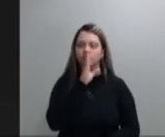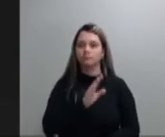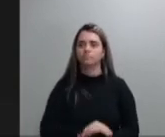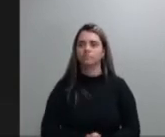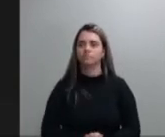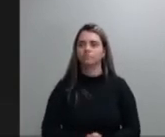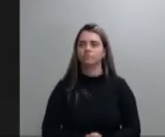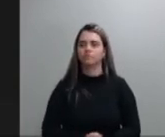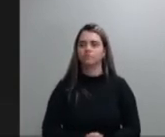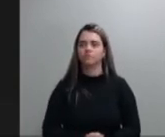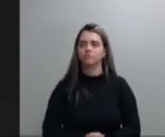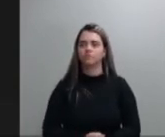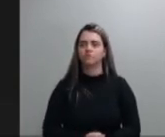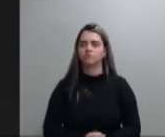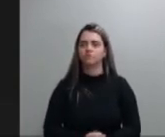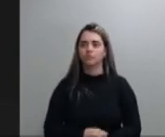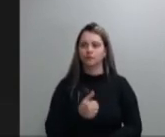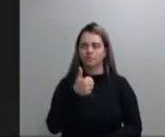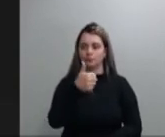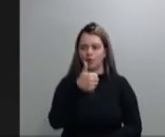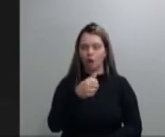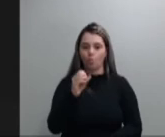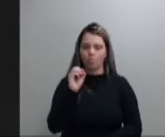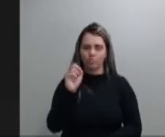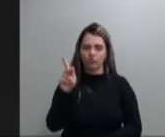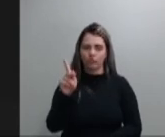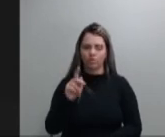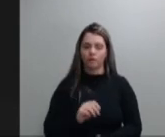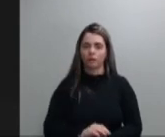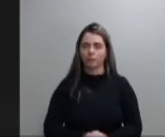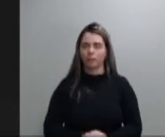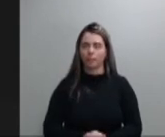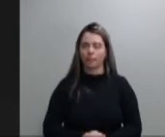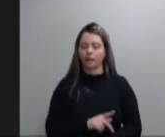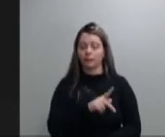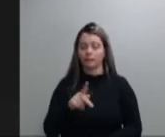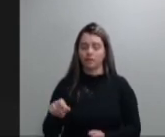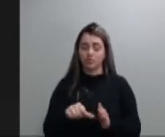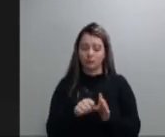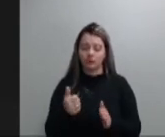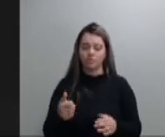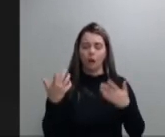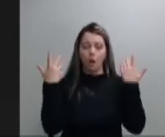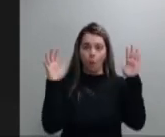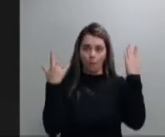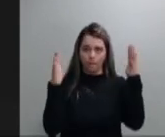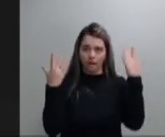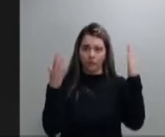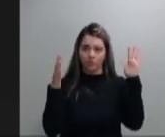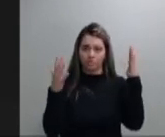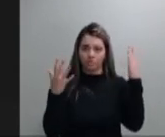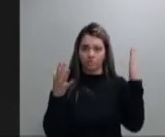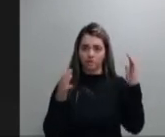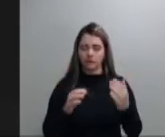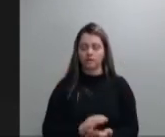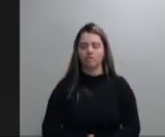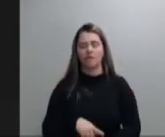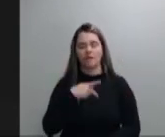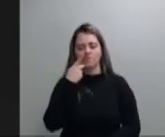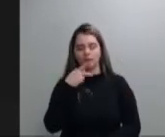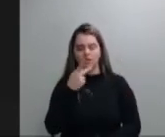pronto agora liberou ok obrigado presidente em primeiro lugar eu quero parabenizar cumprimentar elogiar e louvar